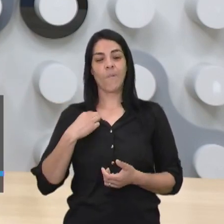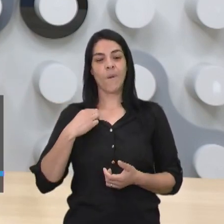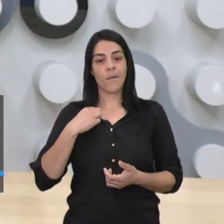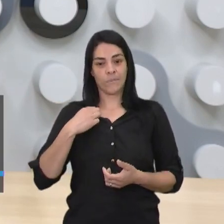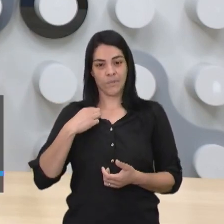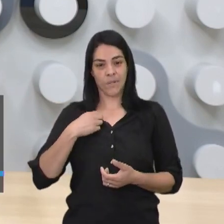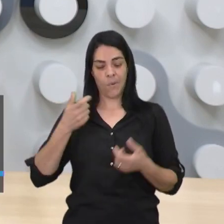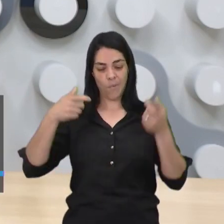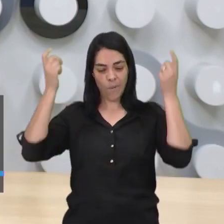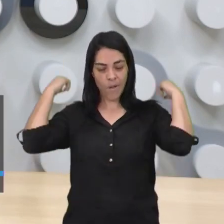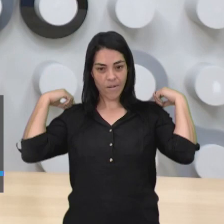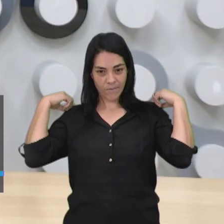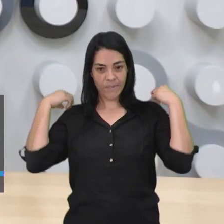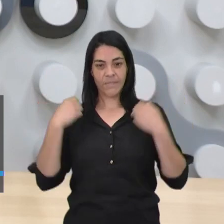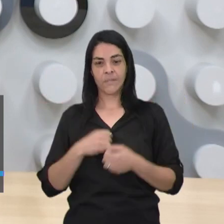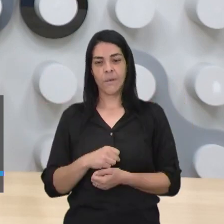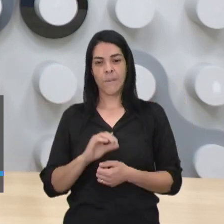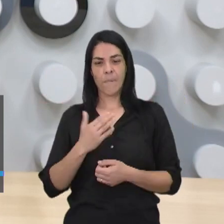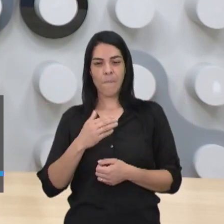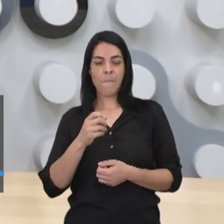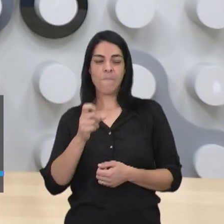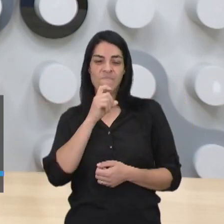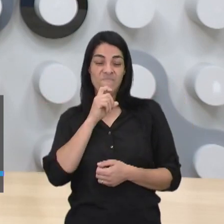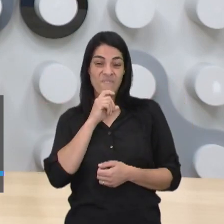com capuz meio esverdeado,